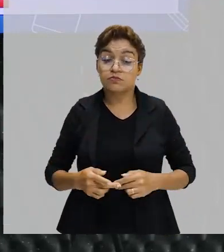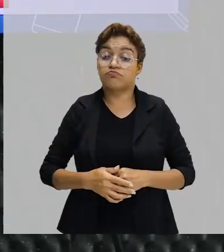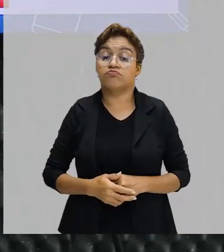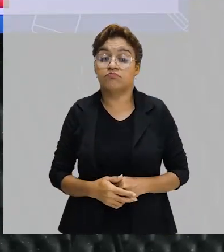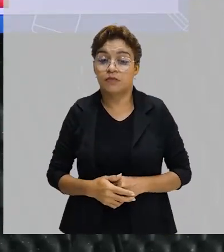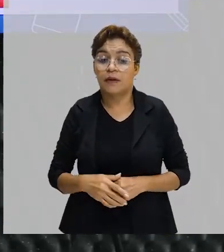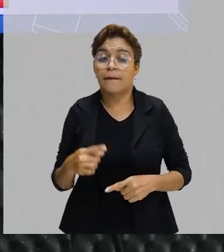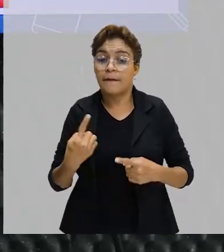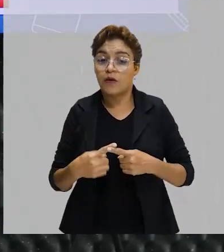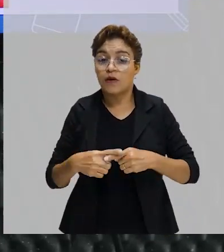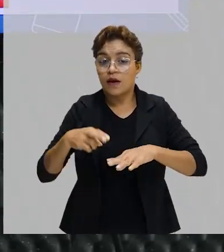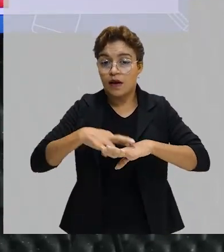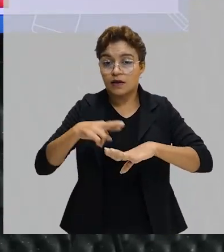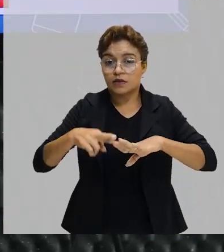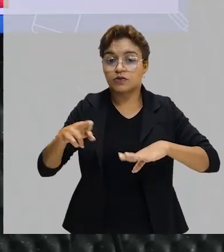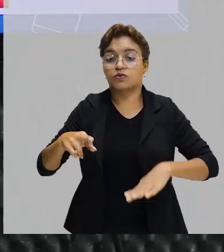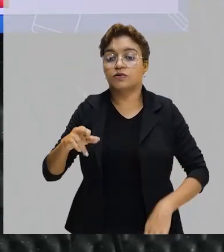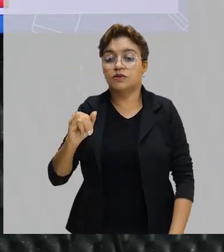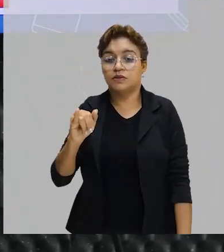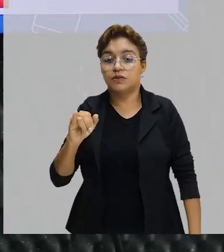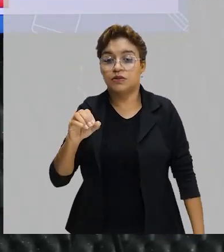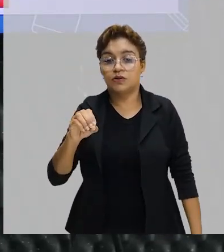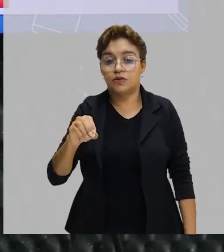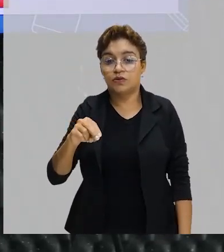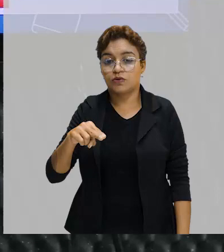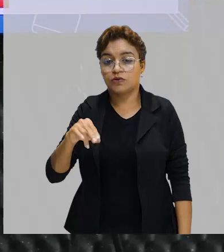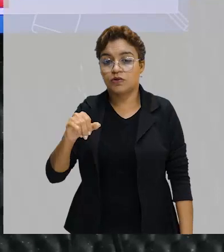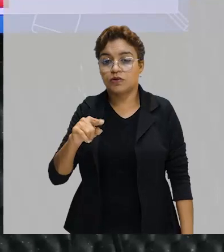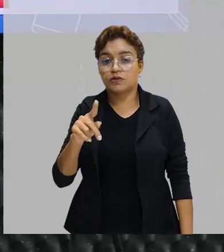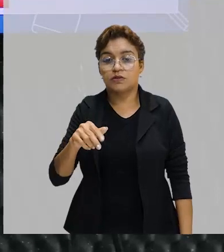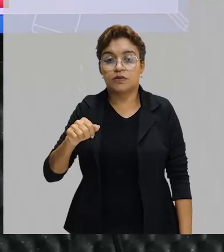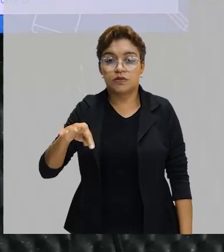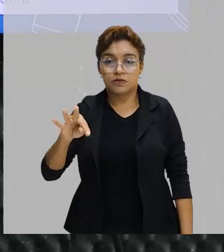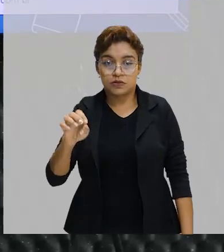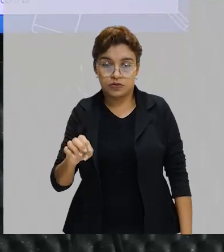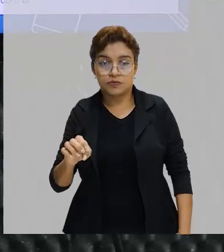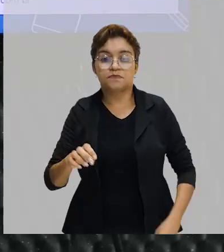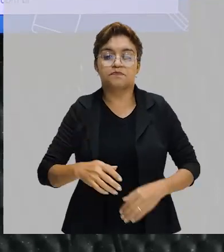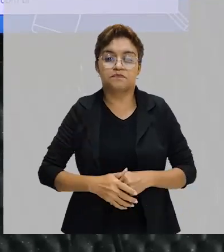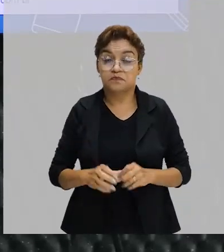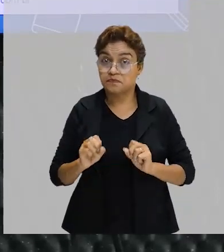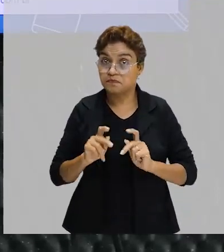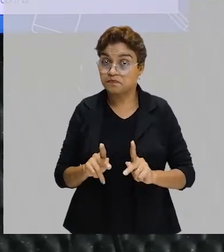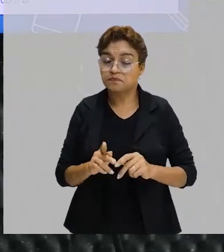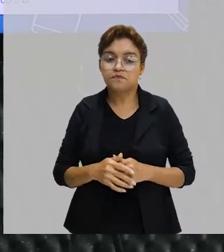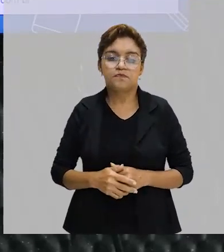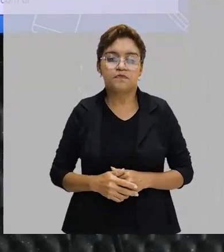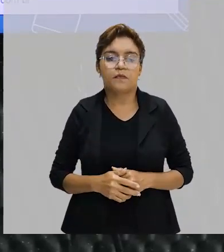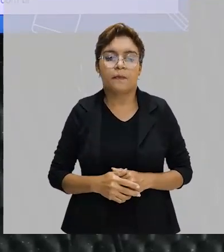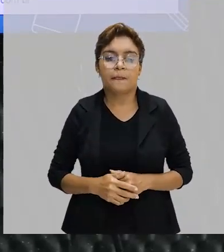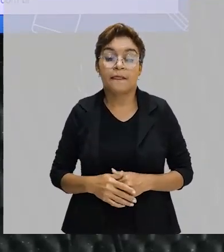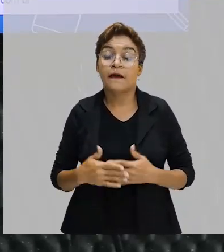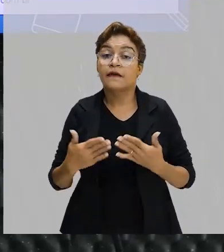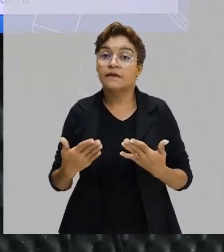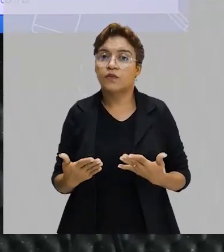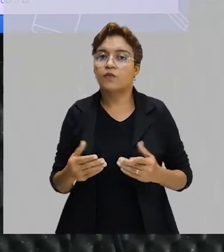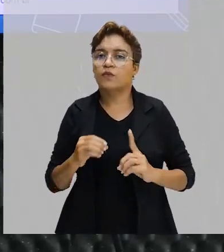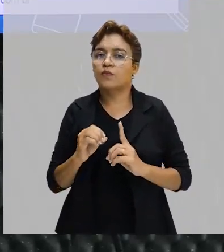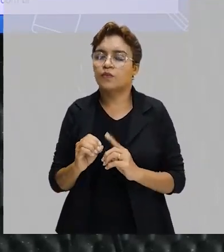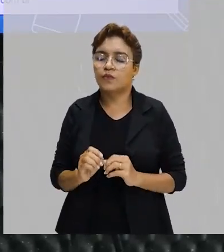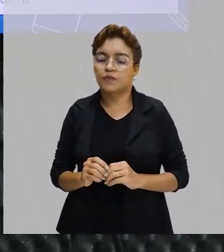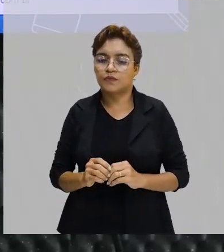radiações ionizantes, vão interferir, né, no nosso corpo. Show? E falando sobre essas